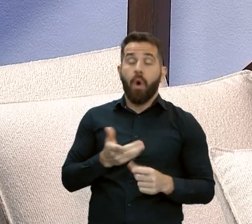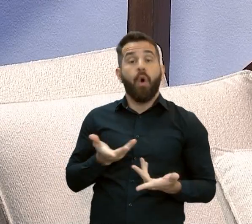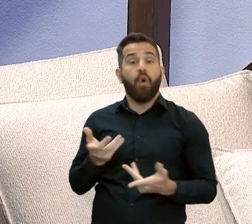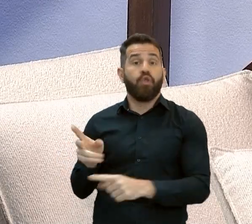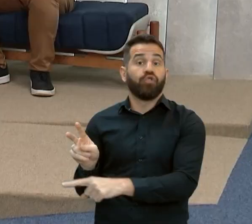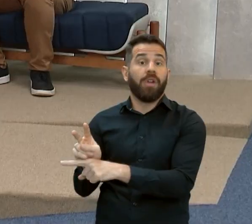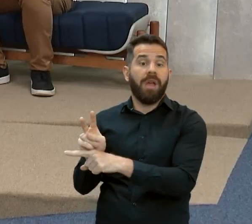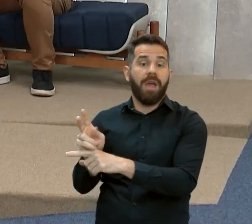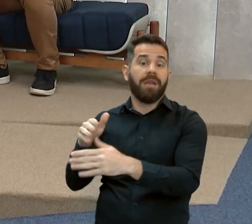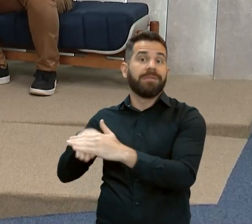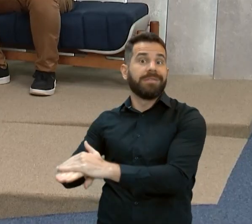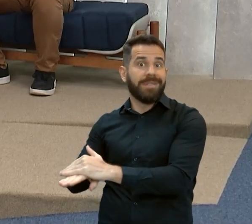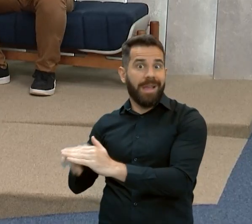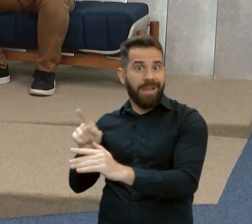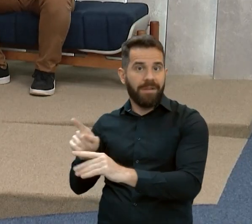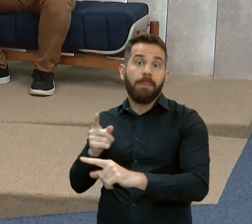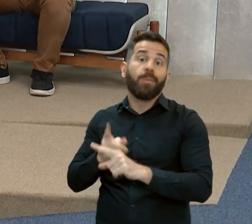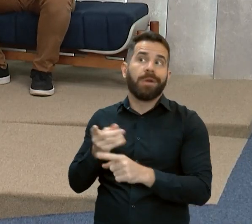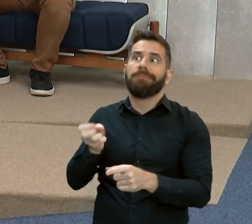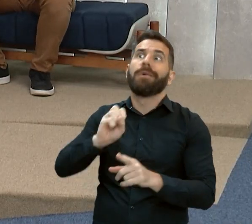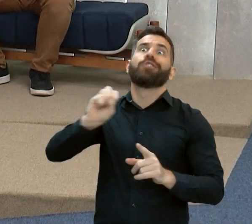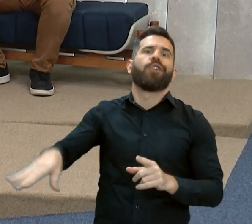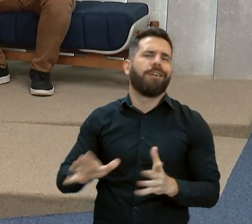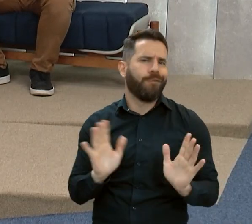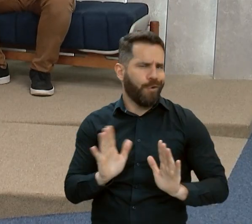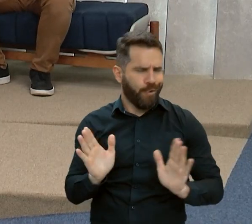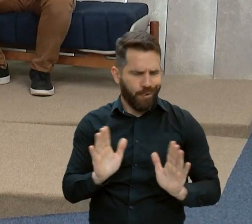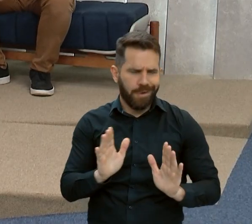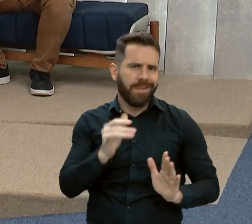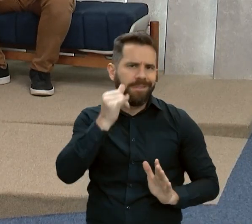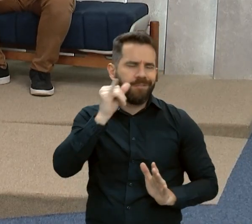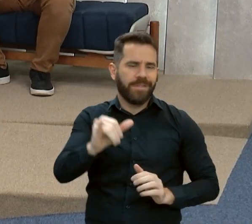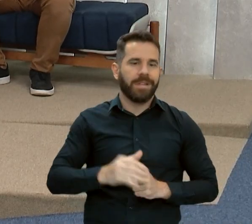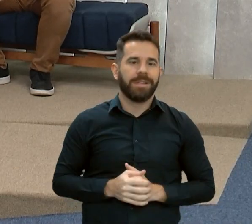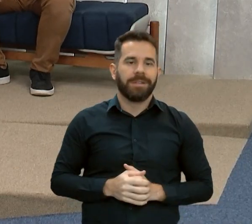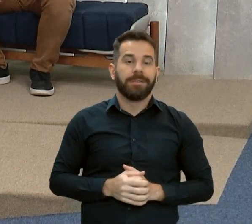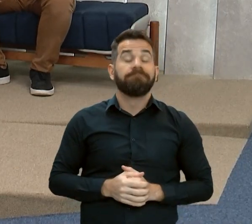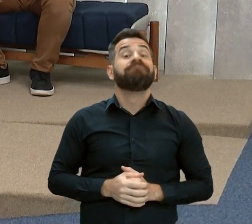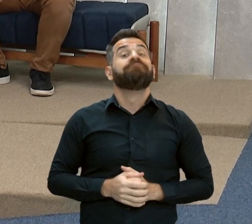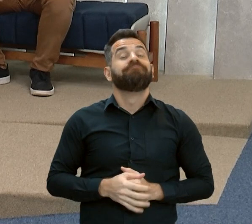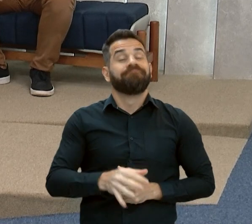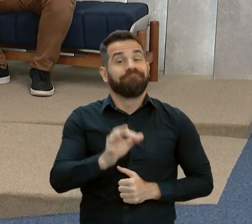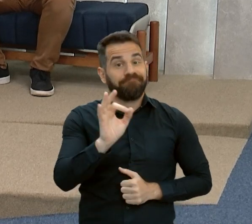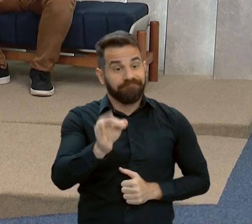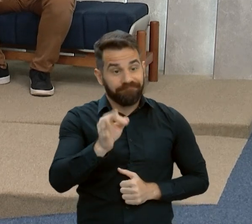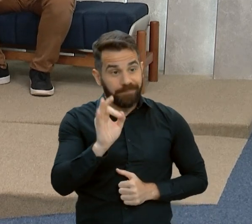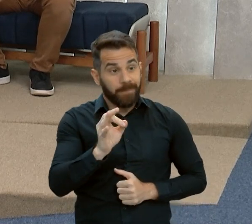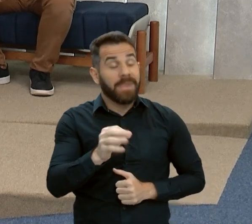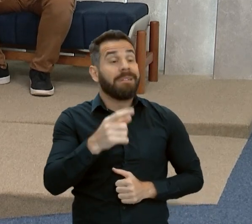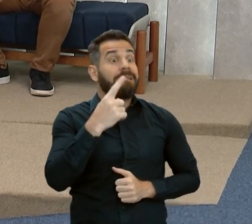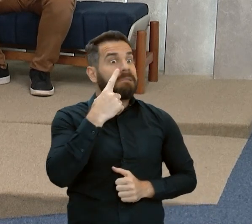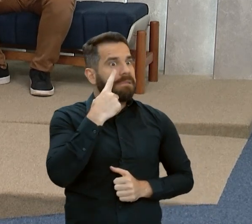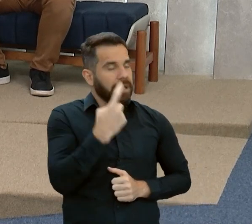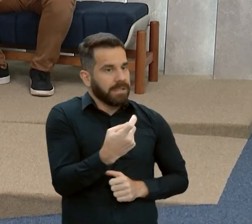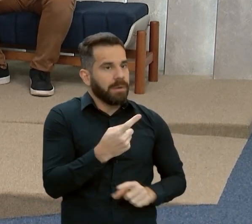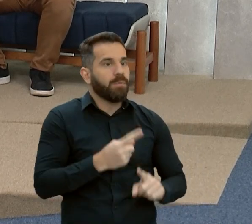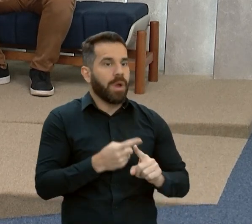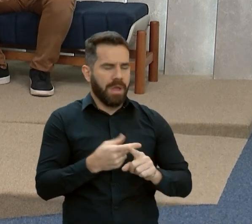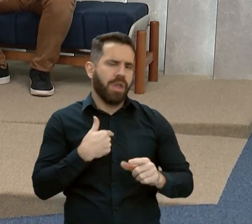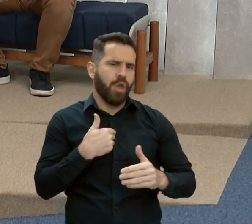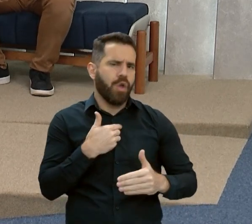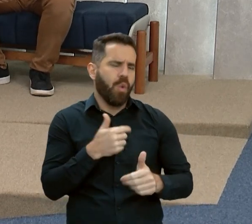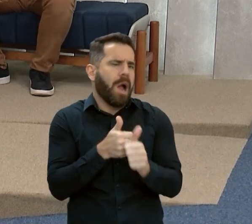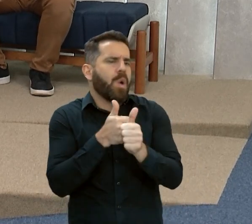O senhor vai falar. E interessante que eu acompanhei dessas etapas, desse processo, né? E eu lembro de nós estarmos em São Paulo, eu e o